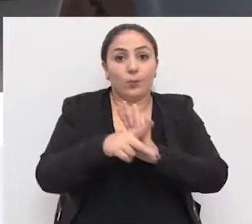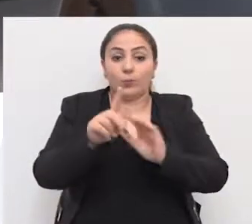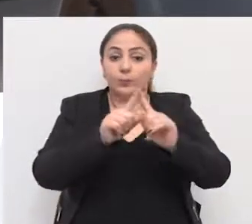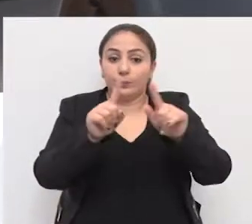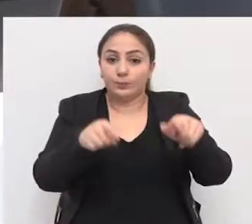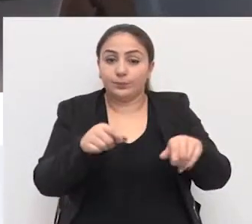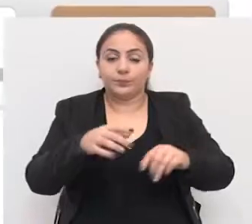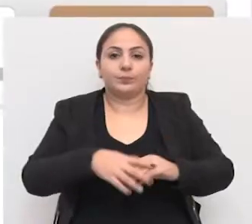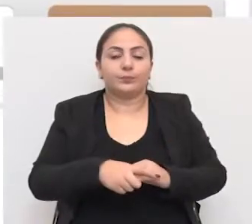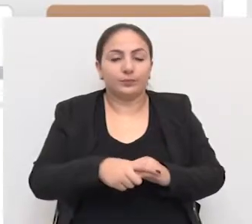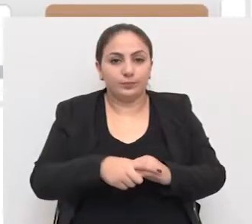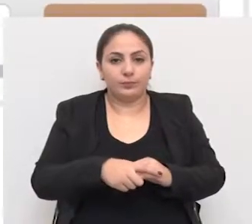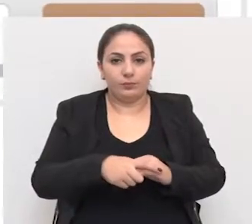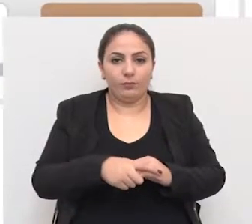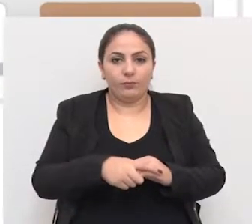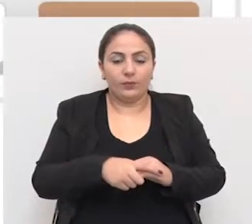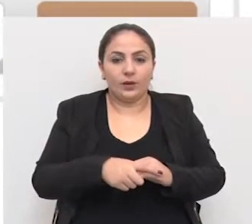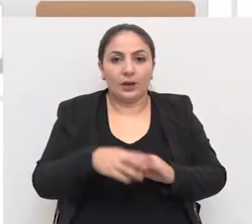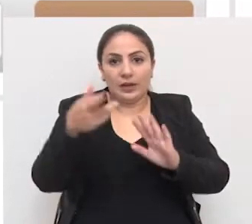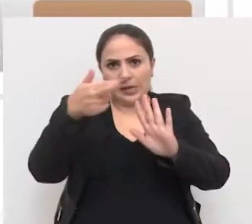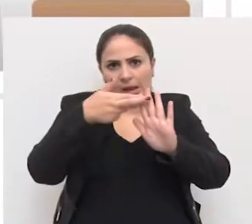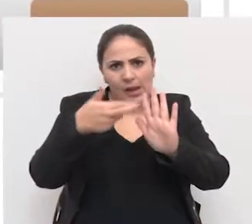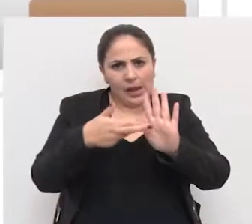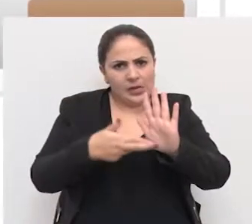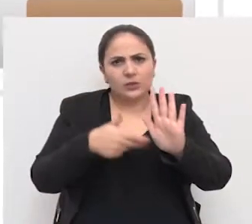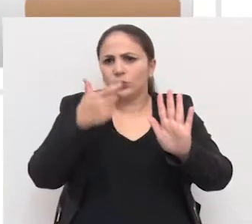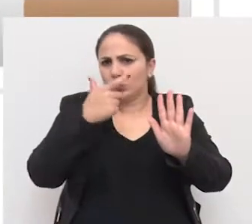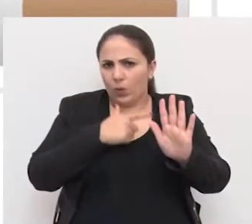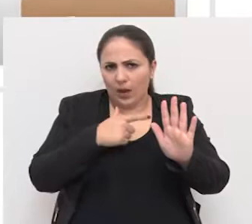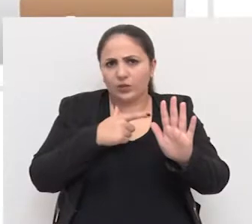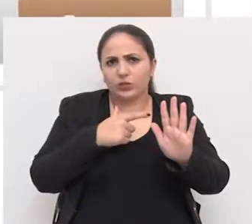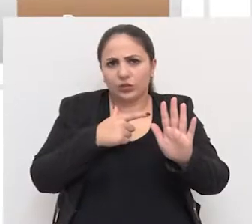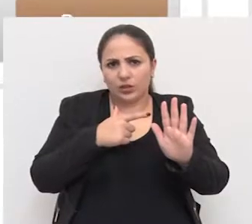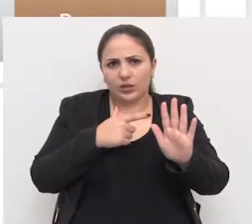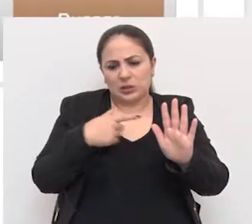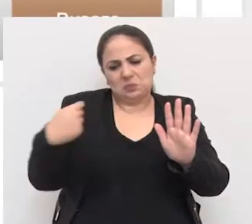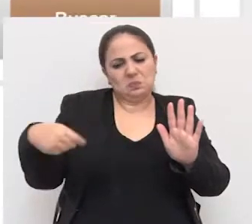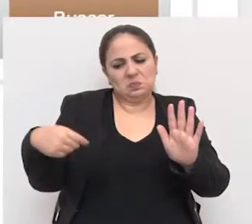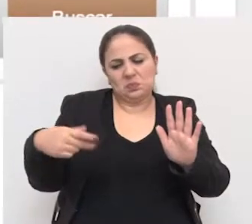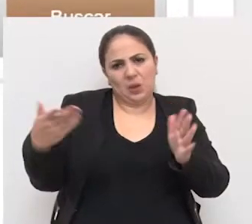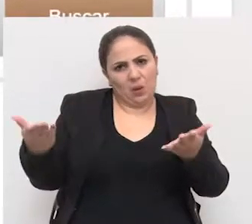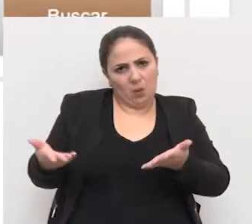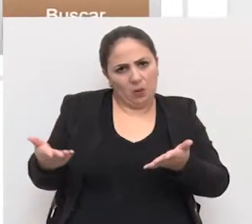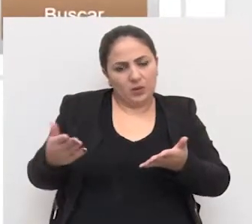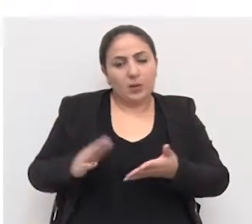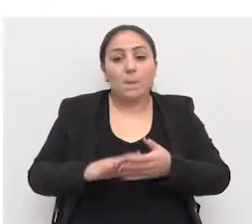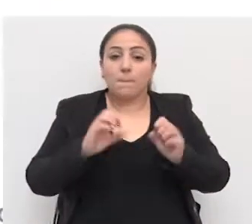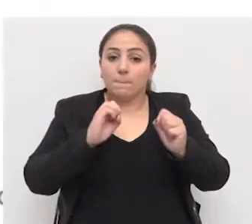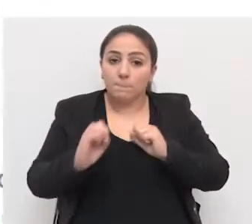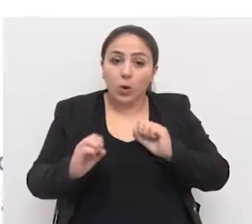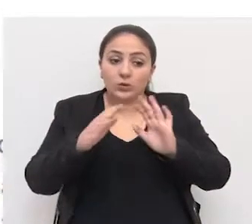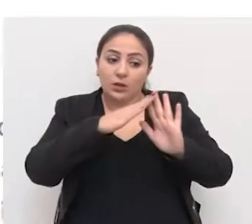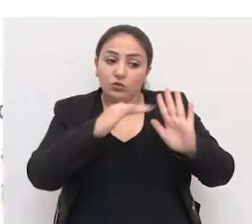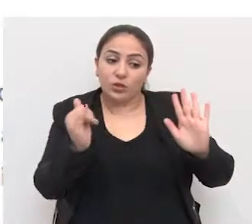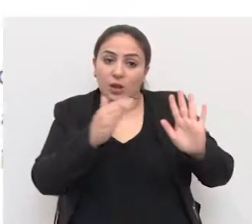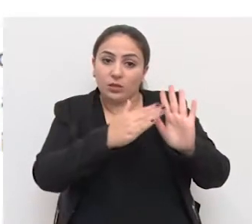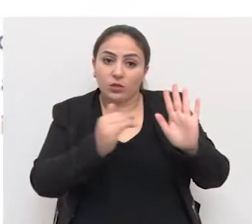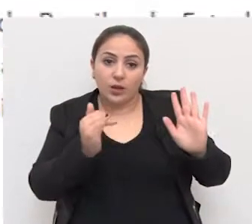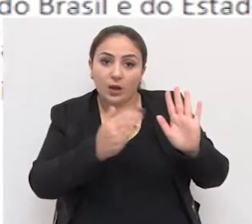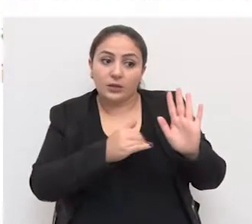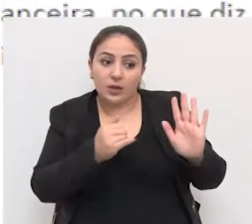utilidade pública. Aquelas normas que forem consideradas dispensáveis para o momento atual poderão ser